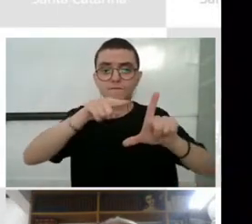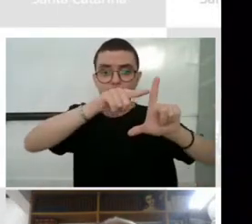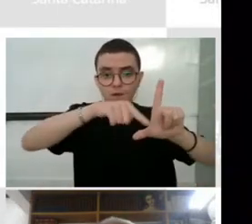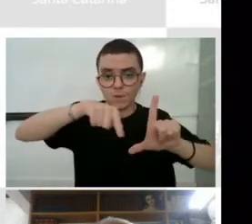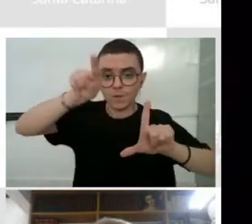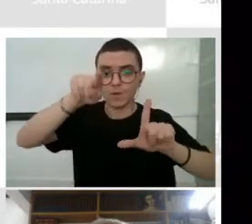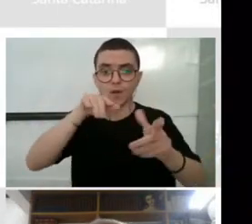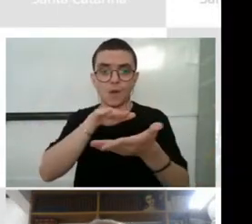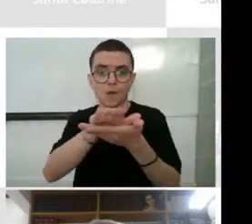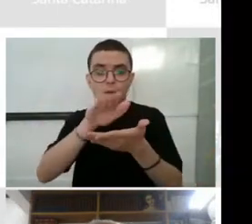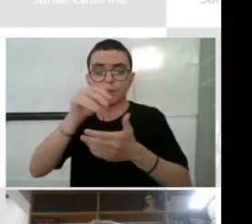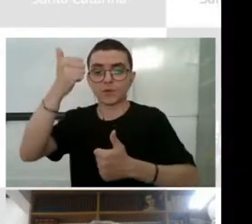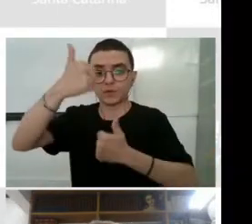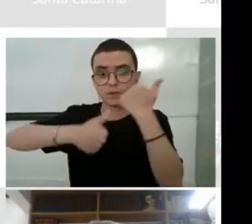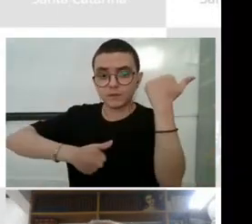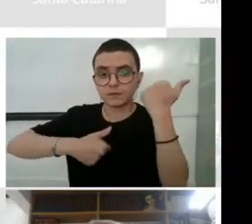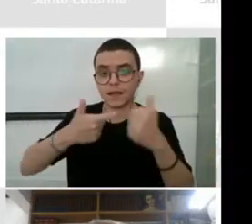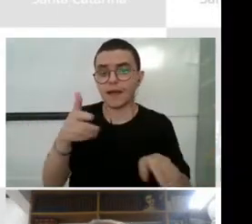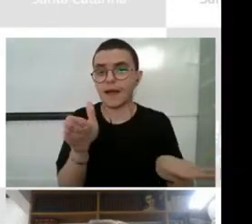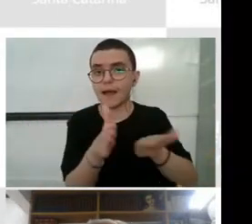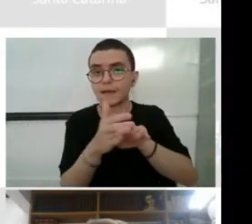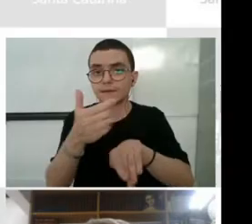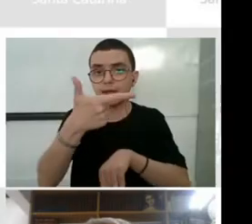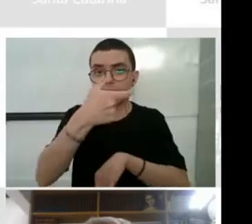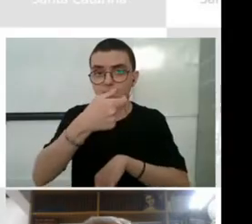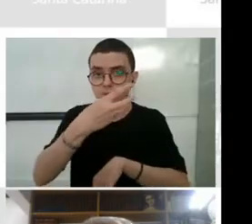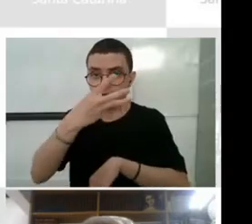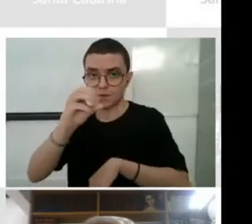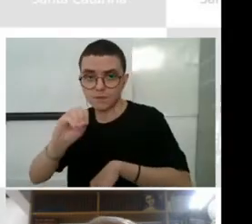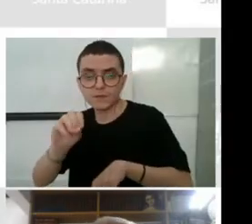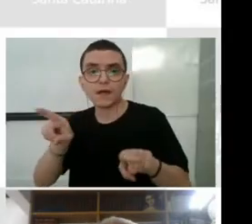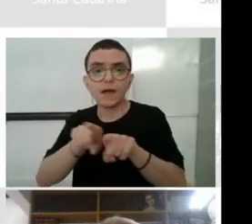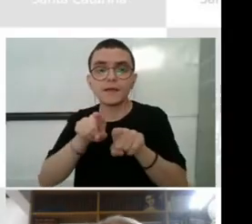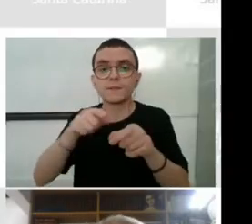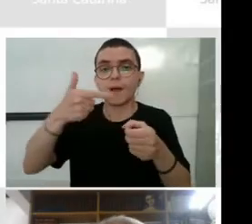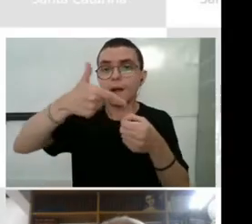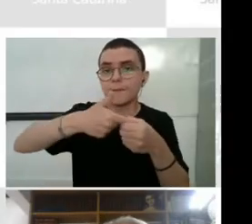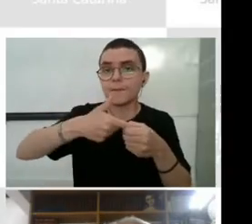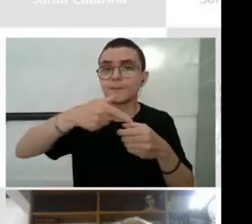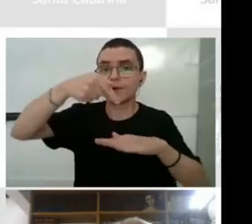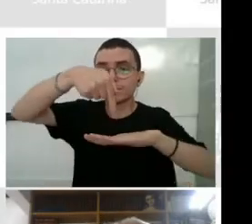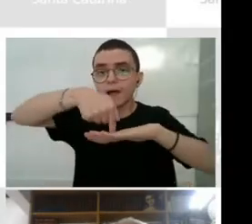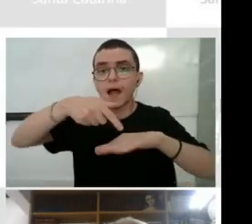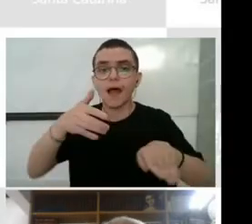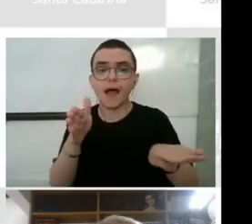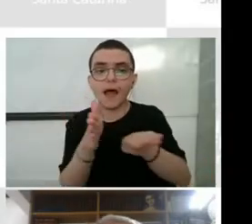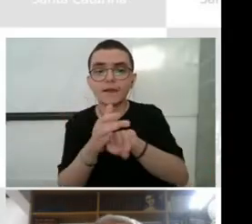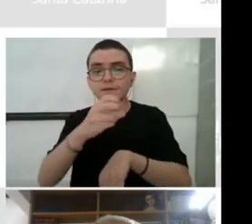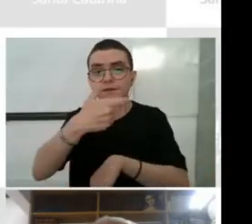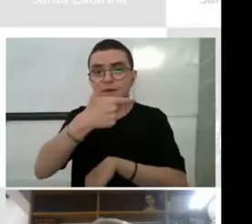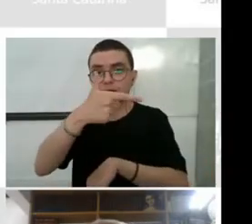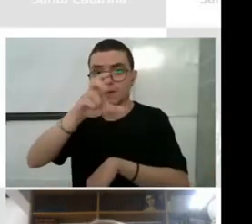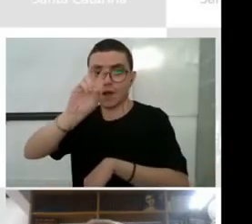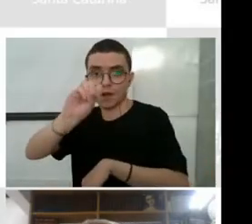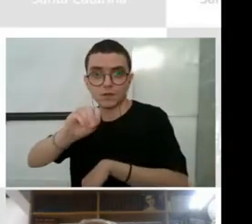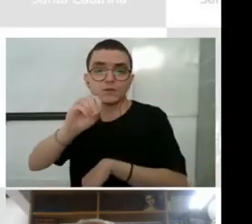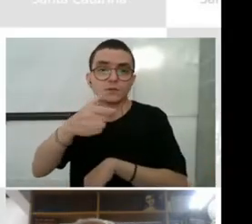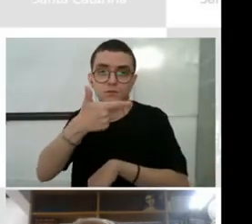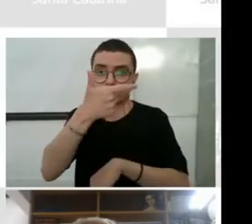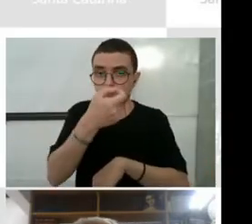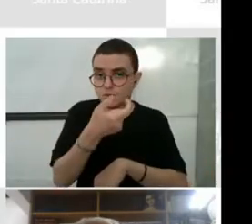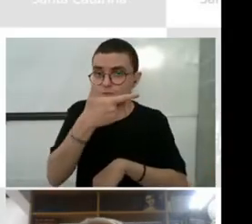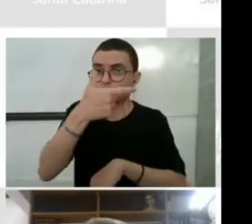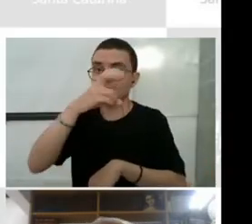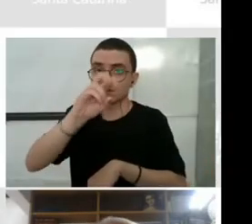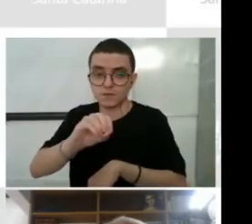2030 e na produção mundial de petróleo e gás até pelo menos 2050. Isto entra em conflito com os compromissos governamentais no âmbito do Acordo